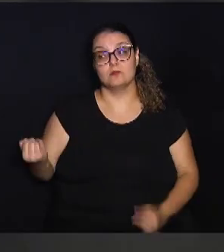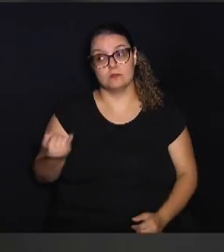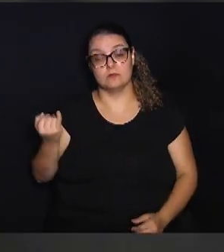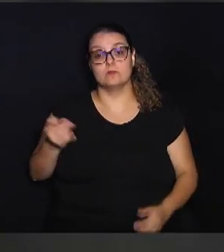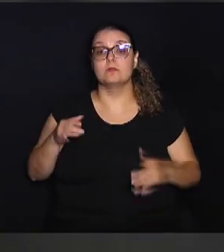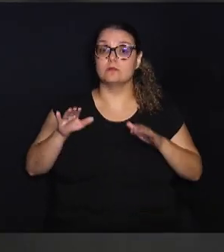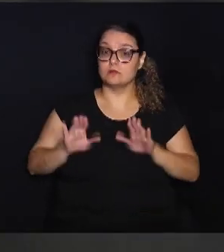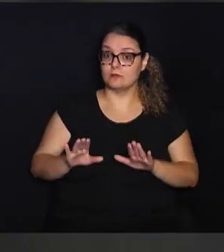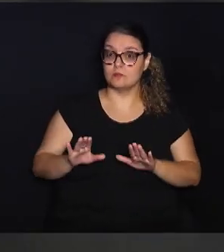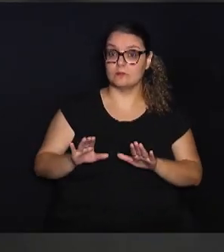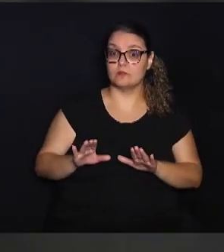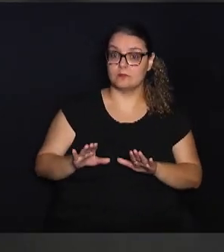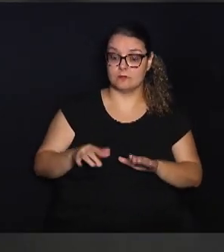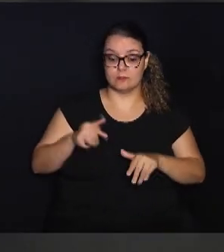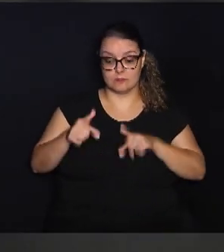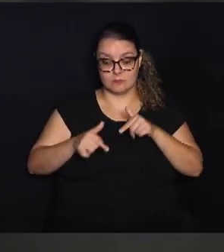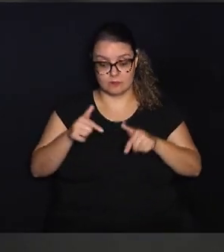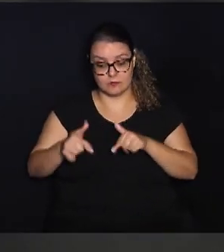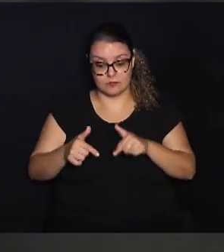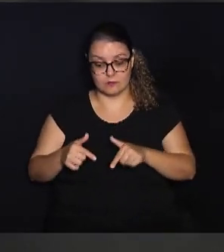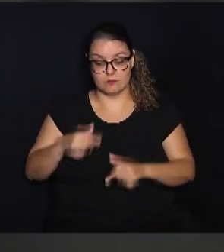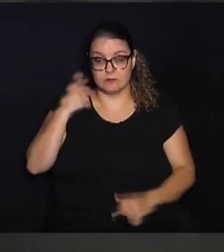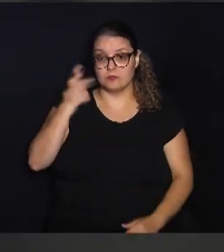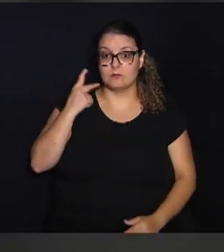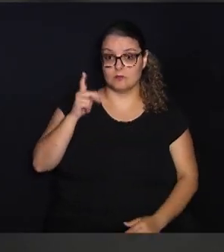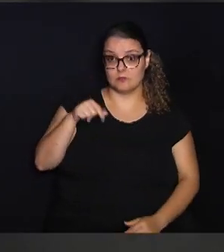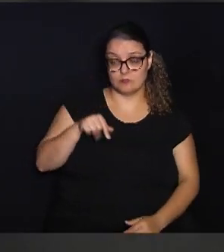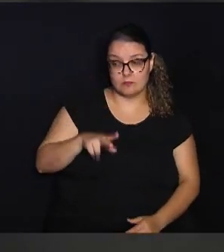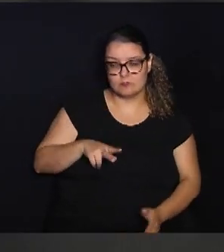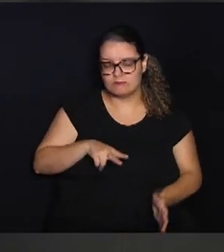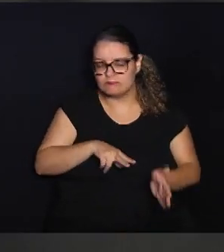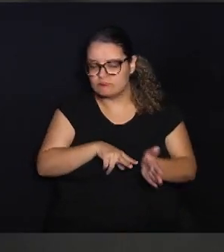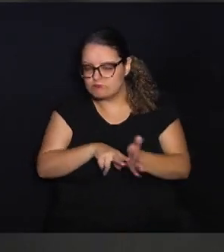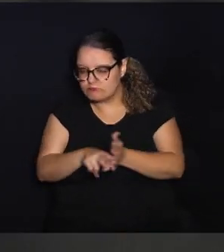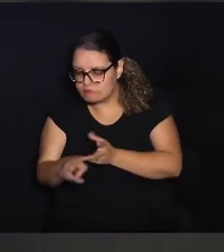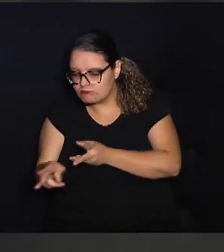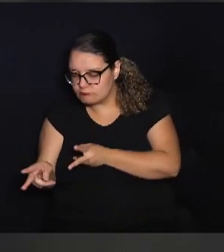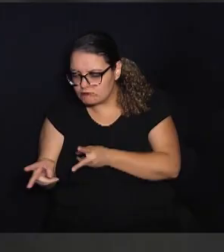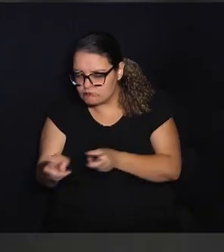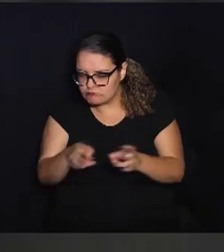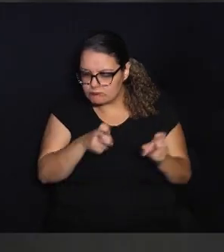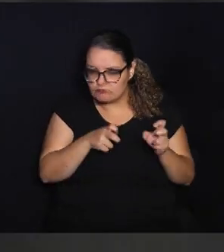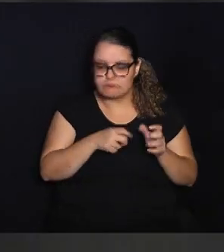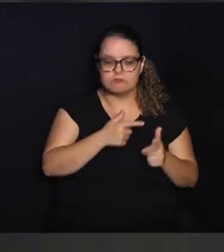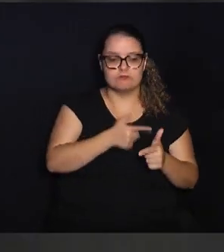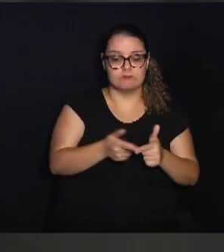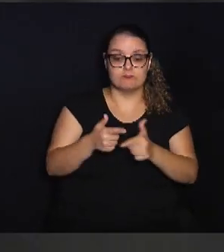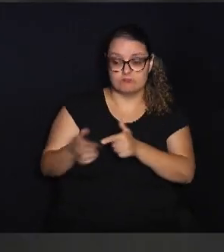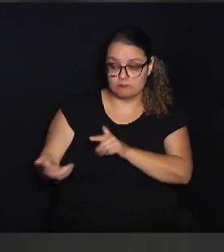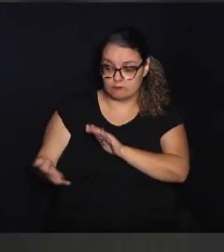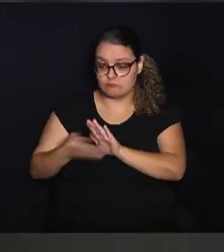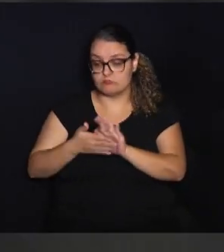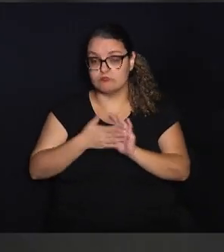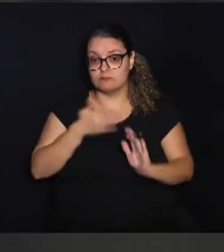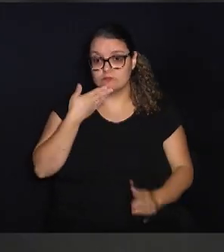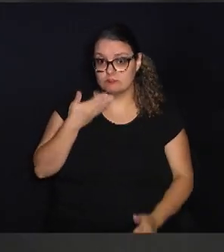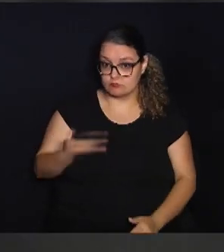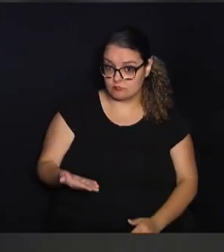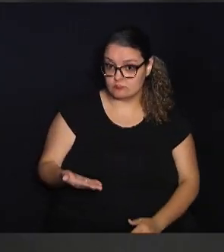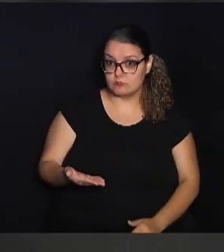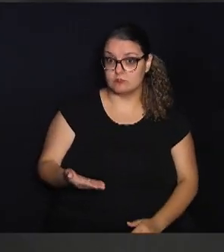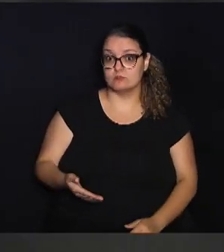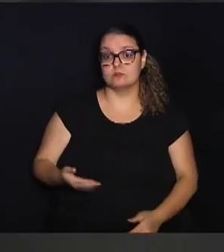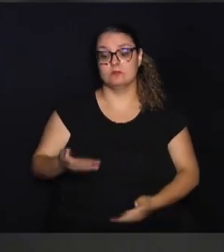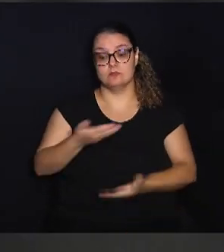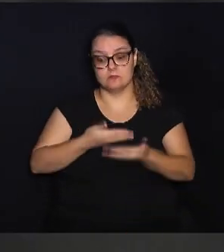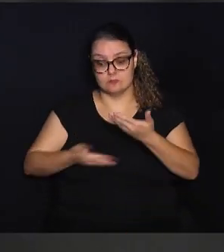porém, o trabalho do vereador é diagnosticar os problemas, propor soluções, intermediar com o executivo,